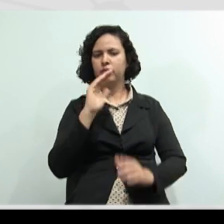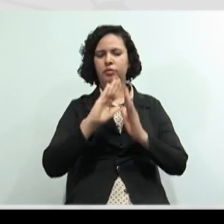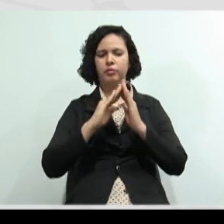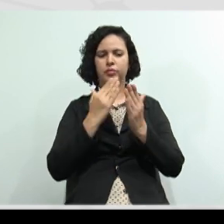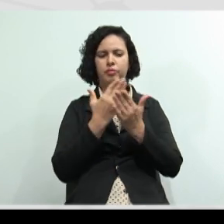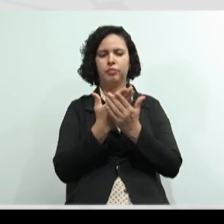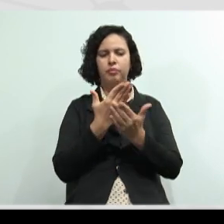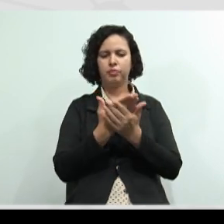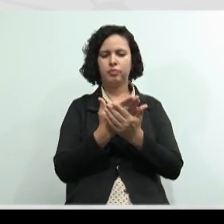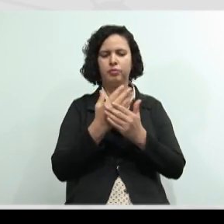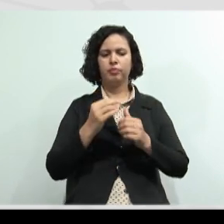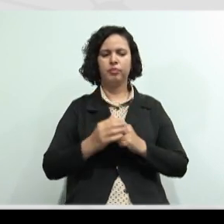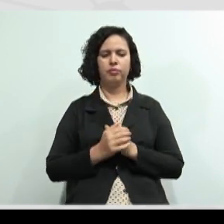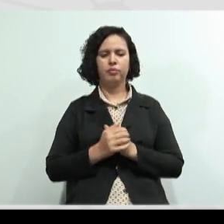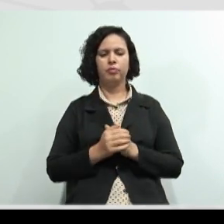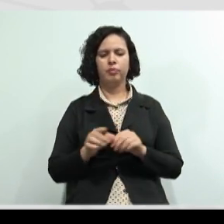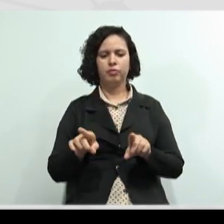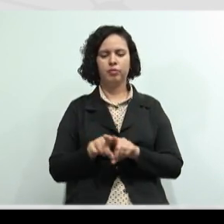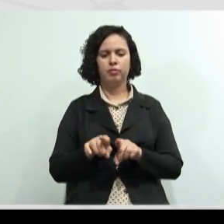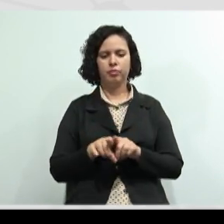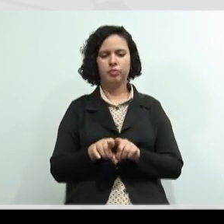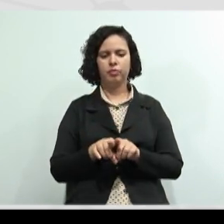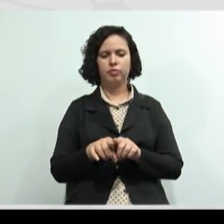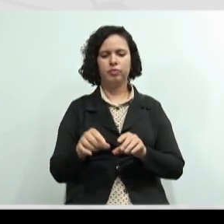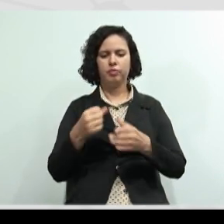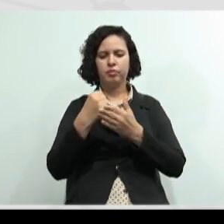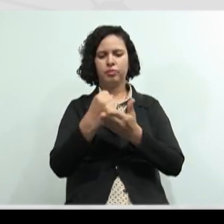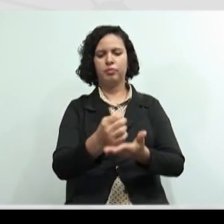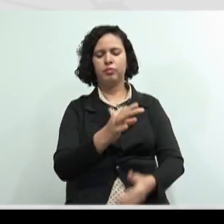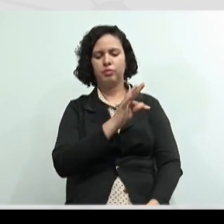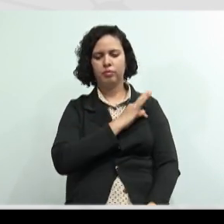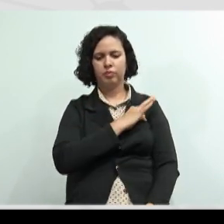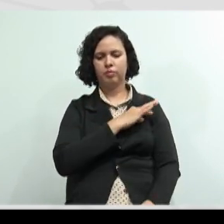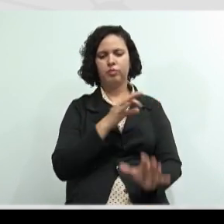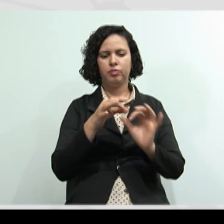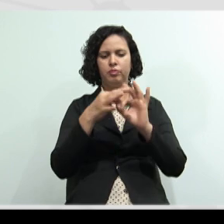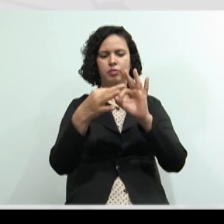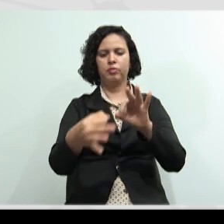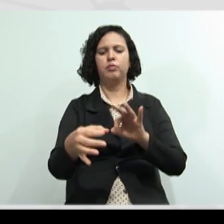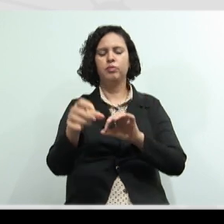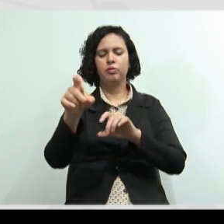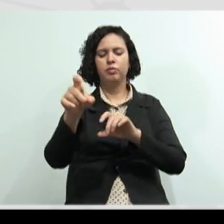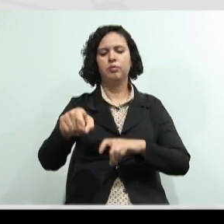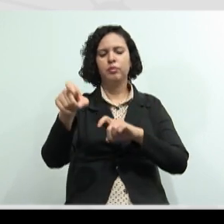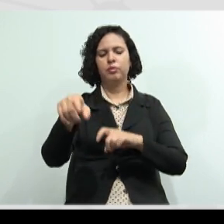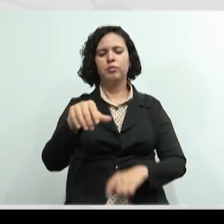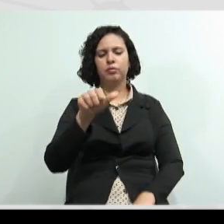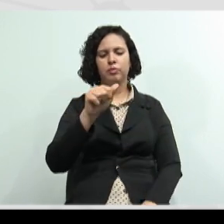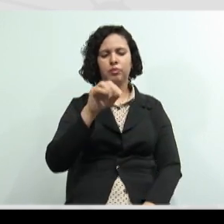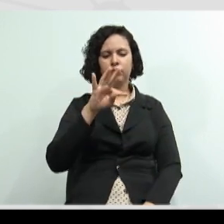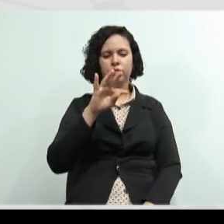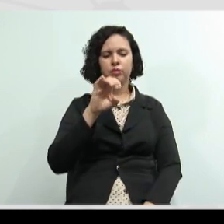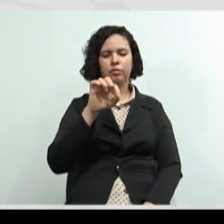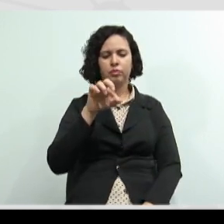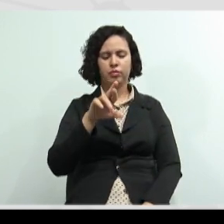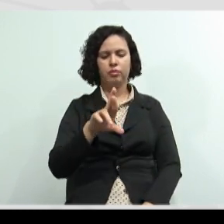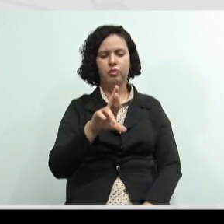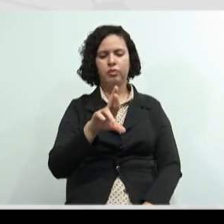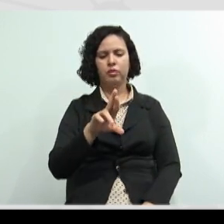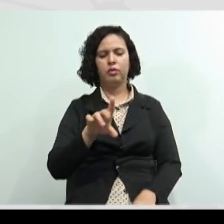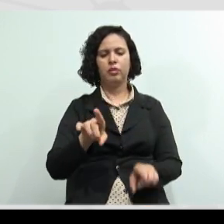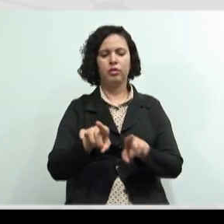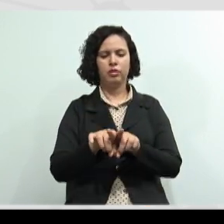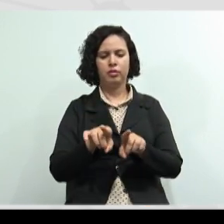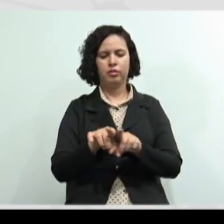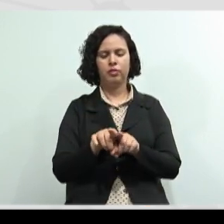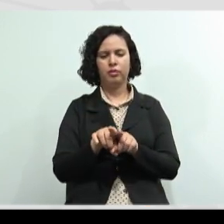PNAE, e a Assistência Técnica e Extensão Rural, a ATER, além de programas de garantia da safra